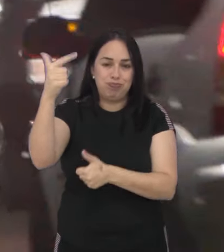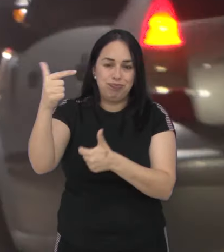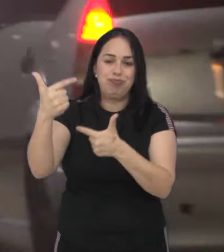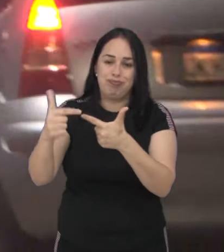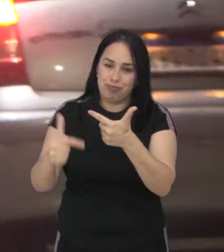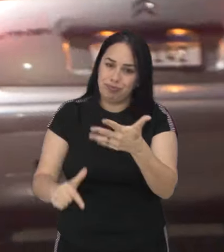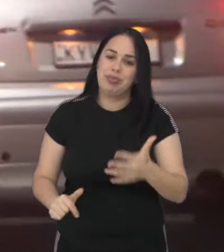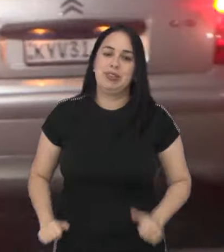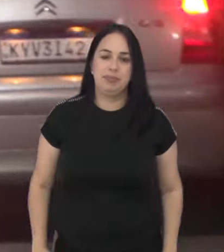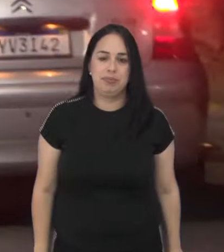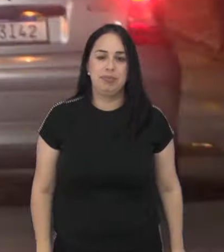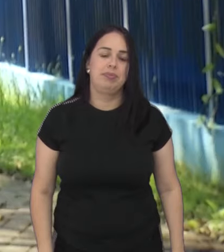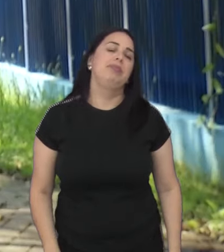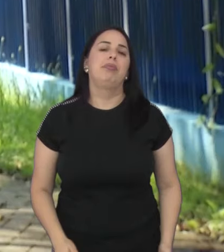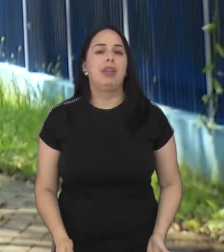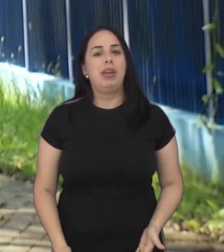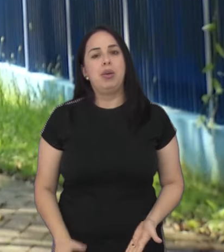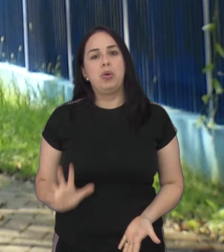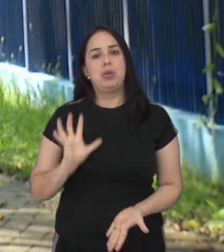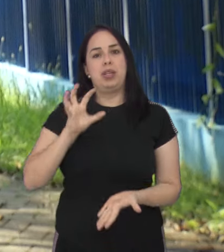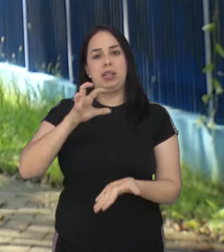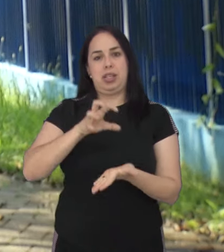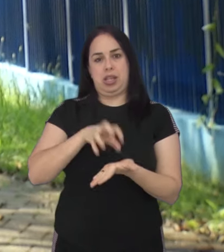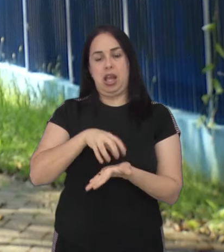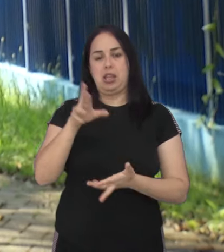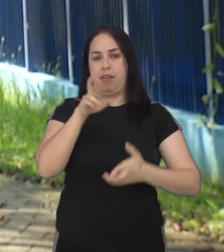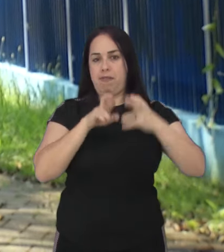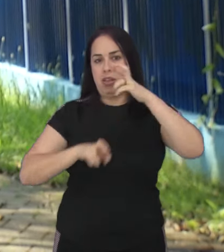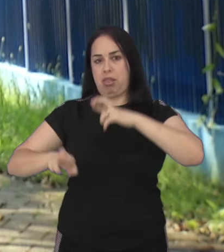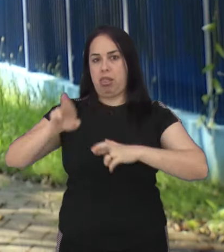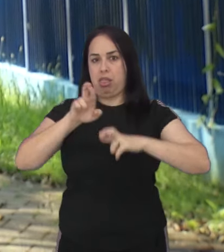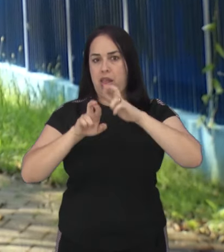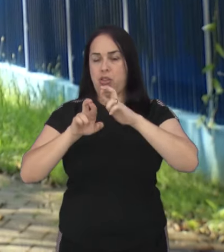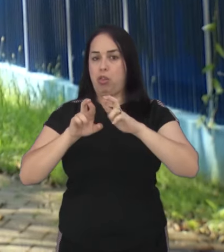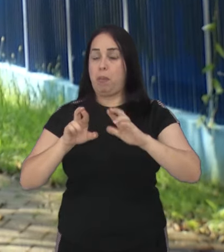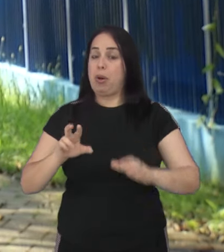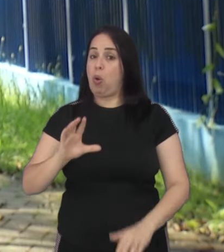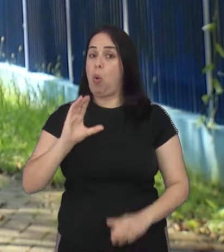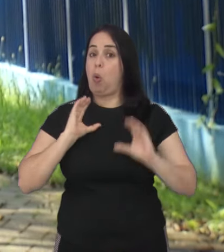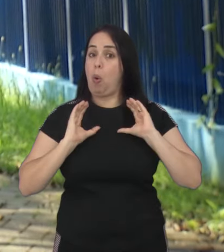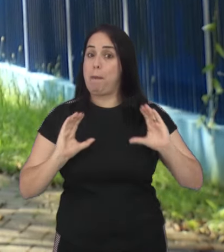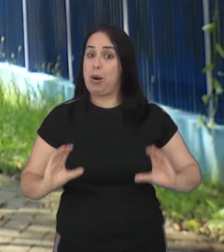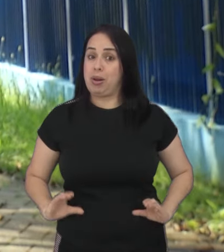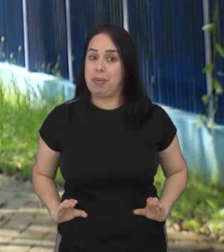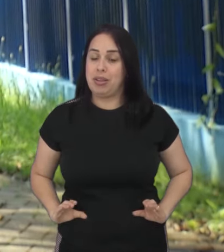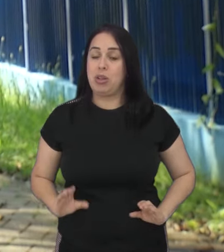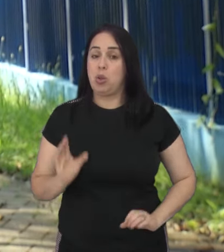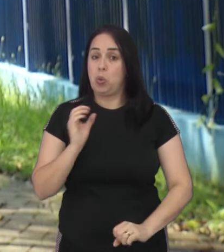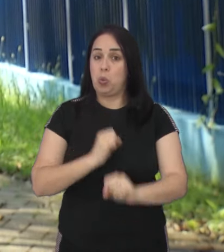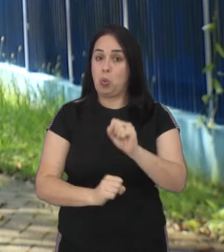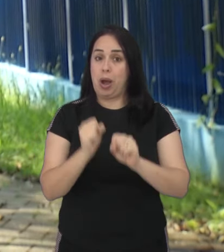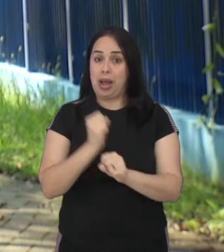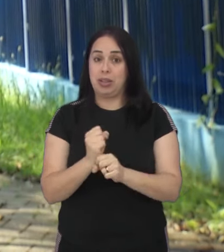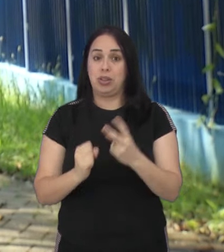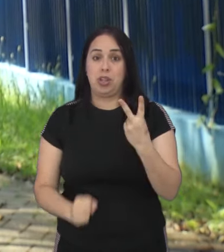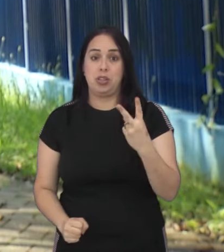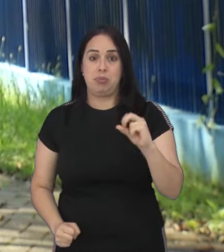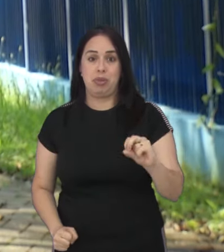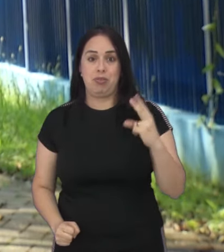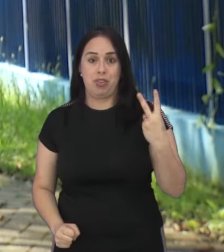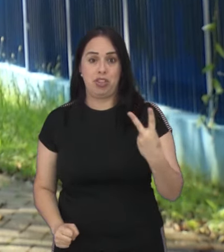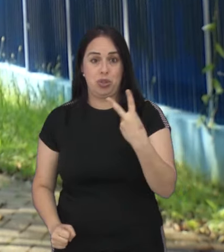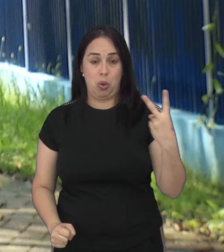recorrente na cidade segundo departamento de fiscalização de posturas municipais em 2022